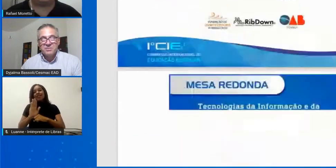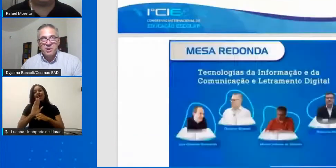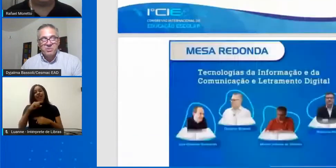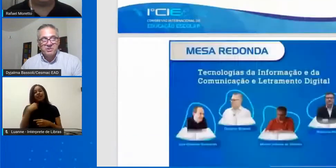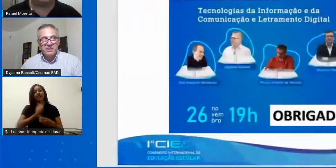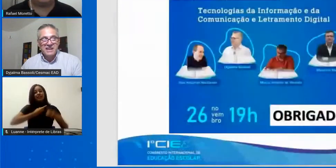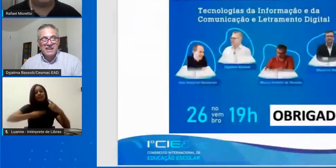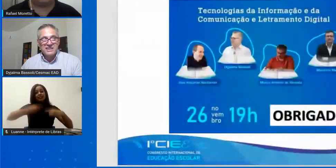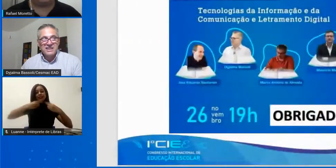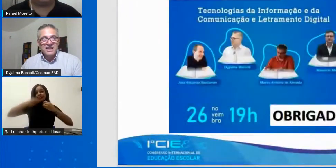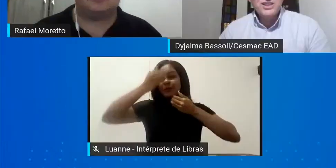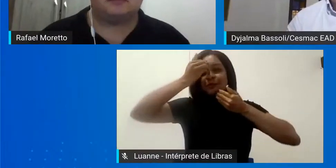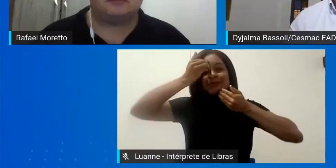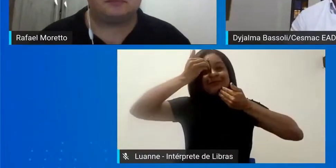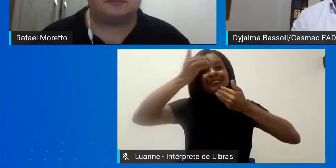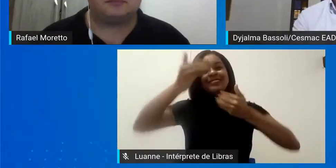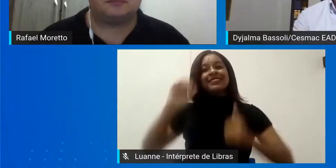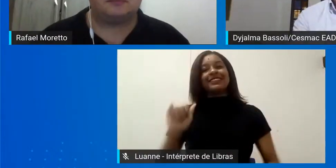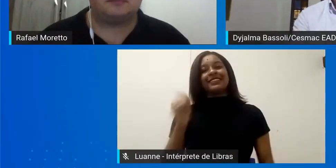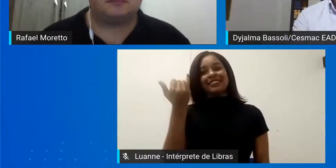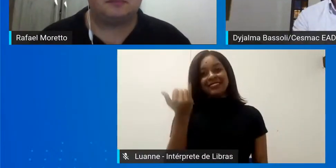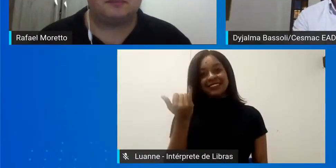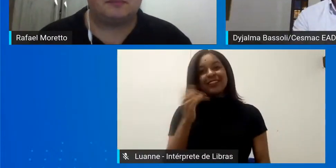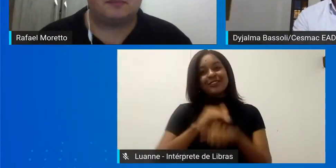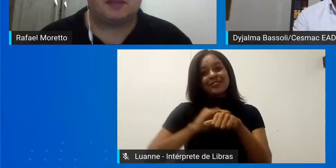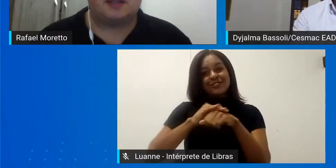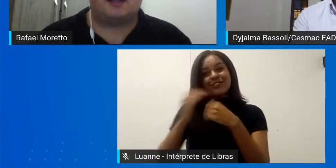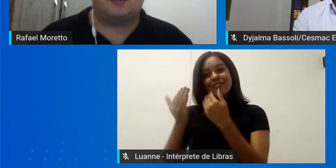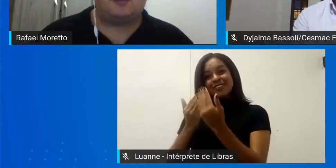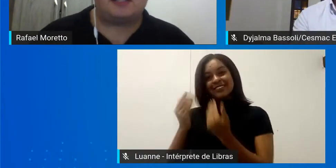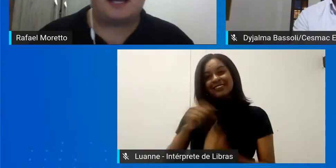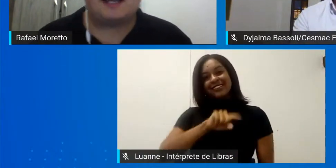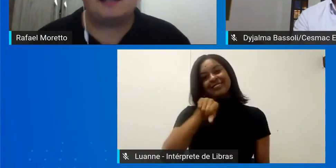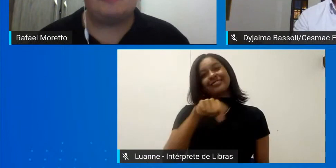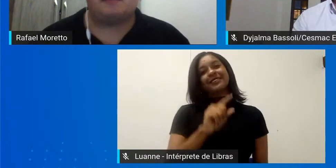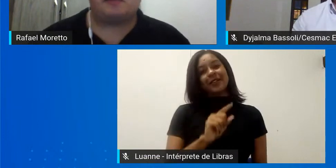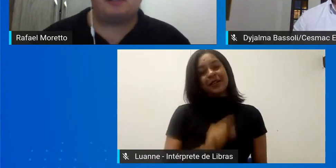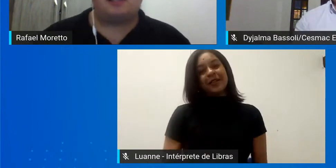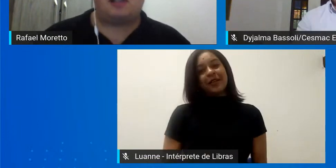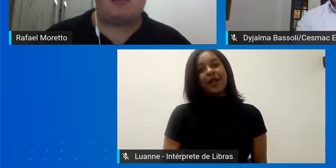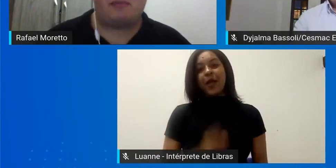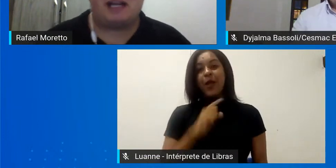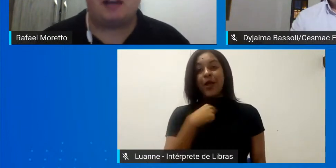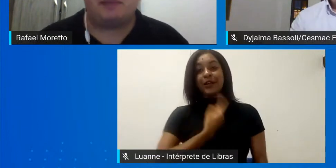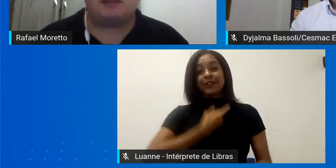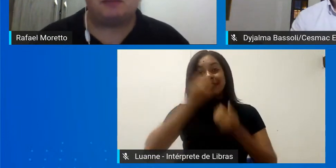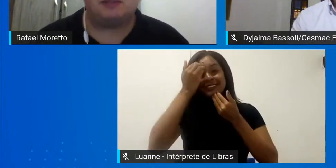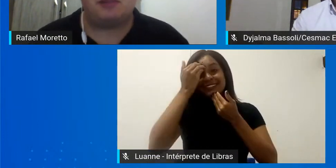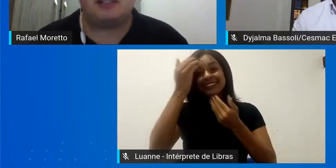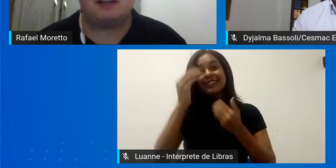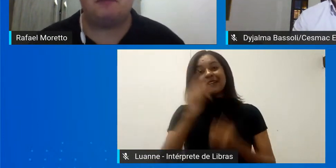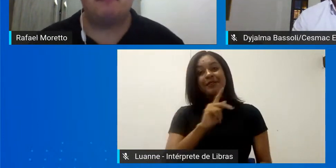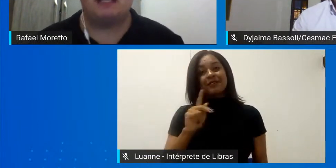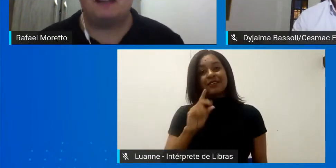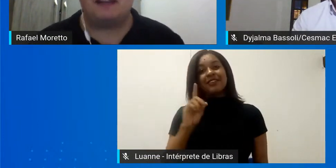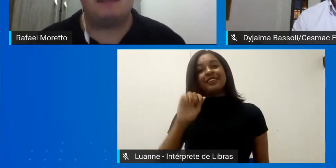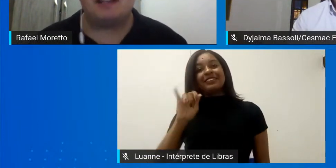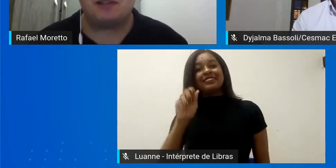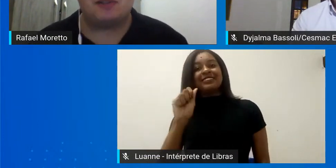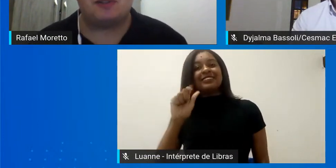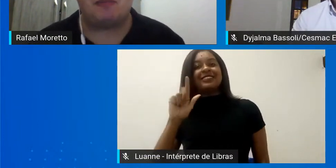e muito obrigado pela oportunidade de conversar com vocês nós que Agradecemos por ser Djalma obrigado pela contribuição